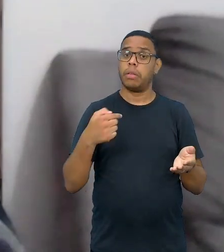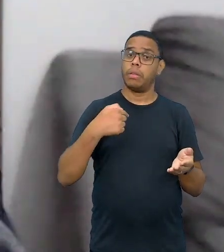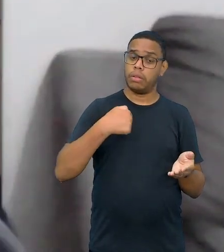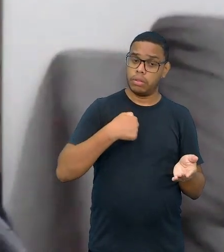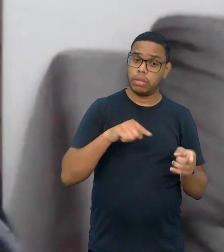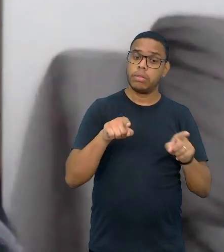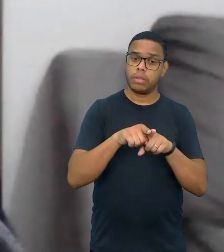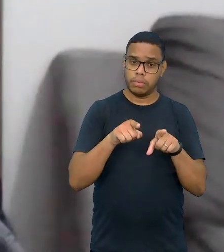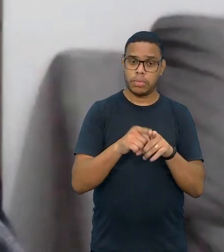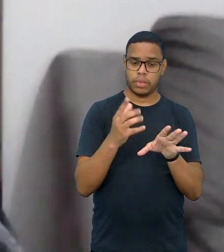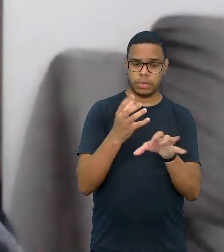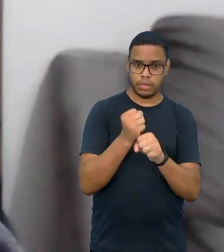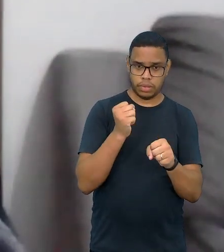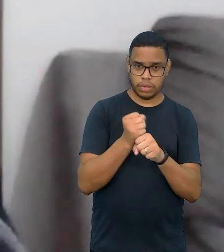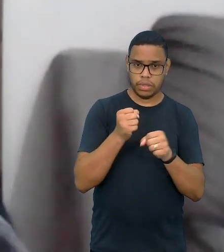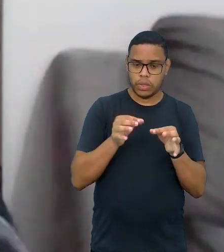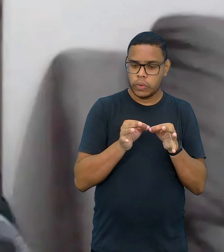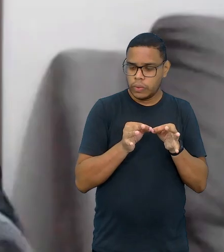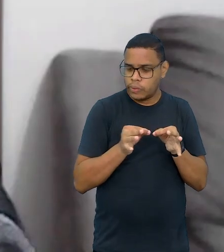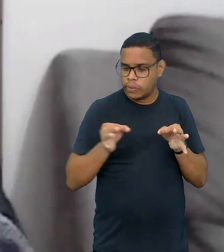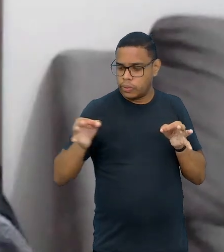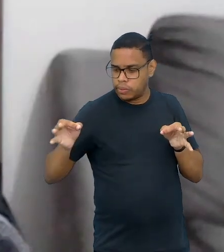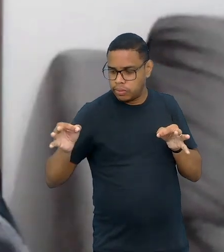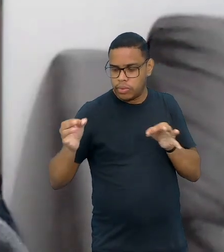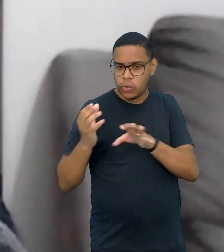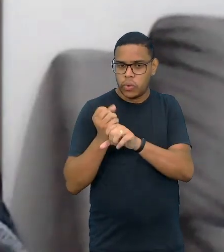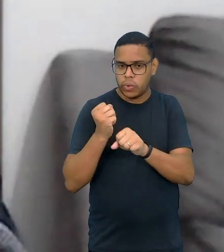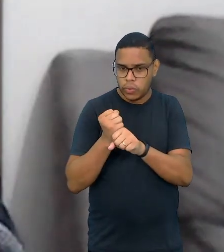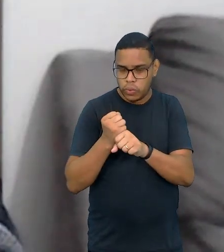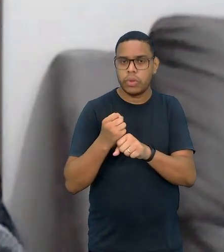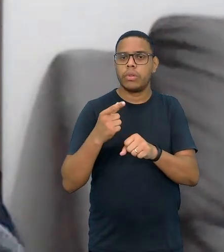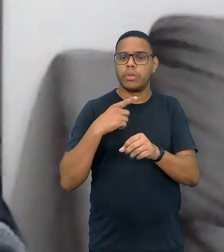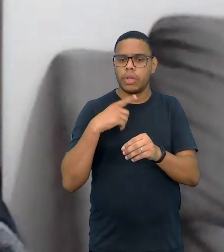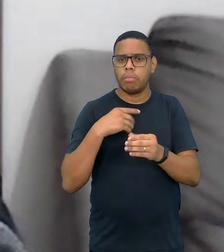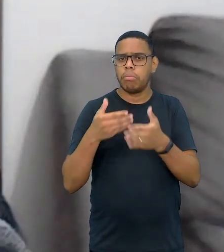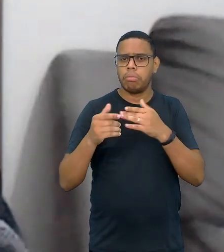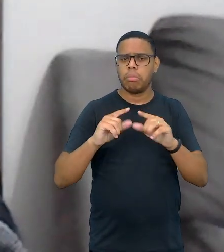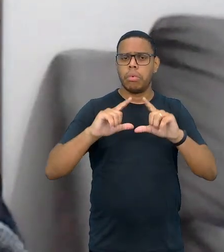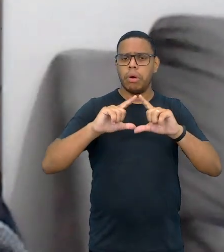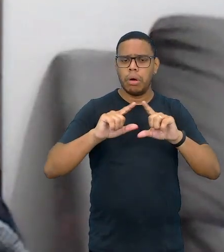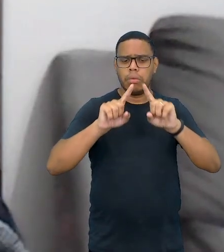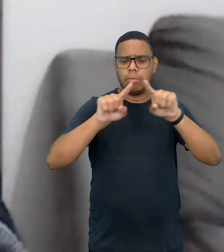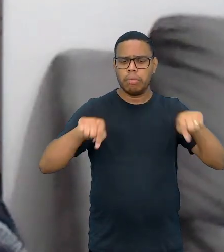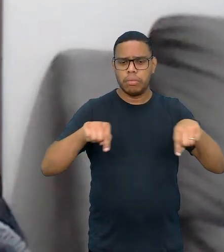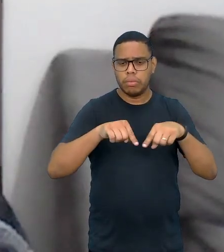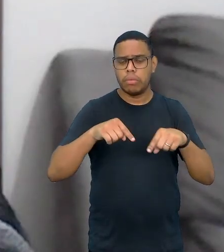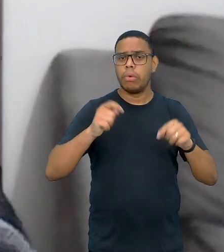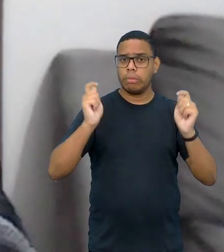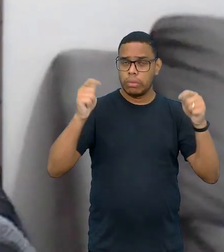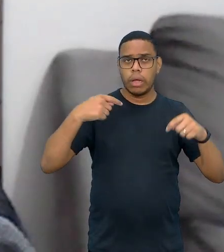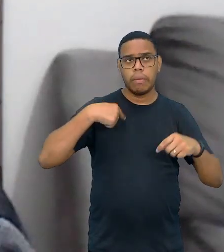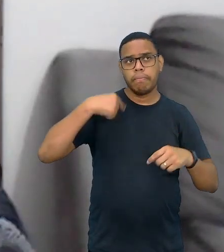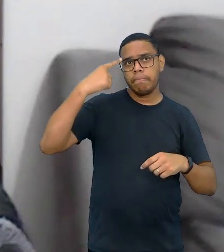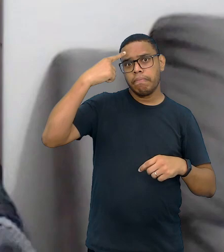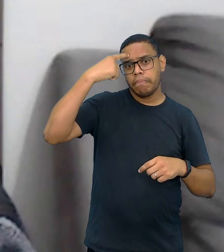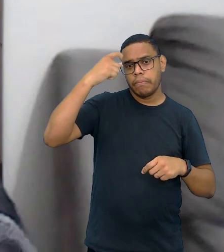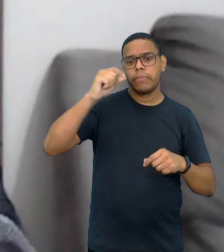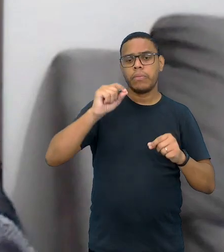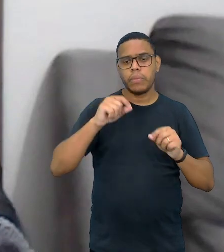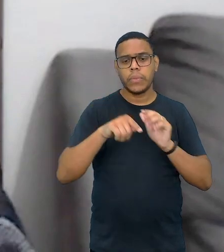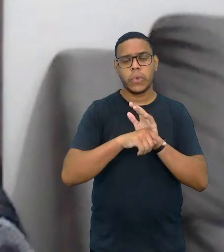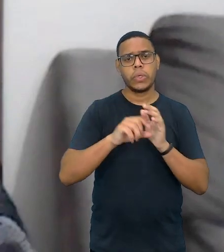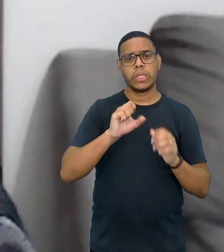também calculo distâncias, mas que eu tenha um triângulo qualquer, onde eu possa trabalhar aí a lei